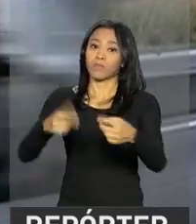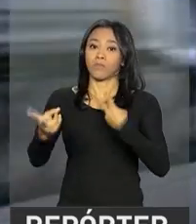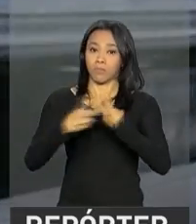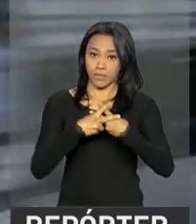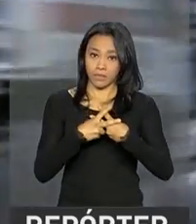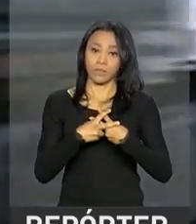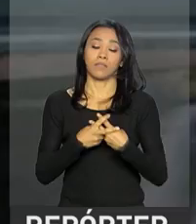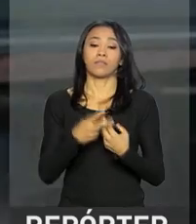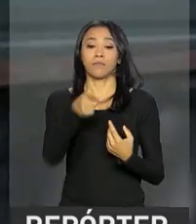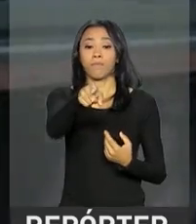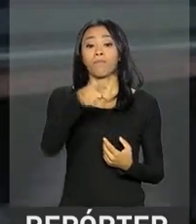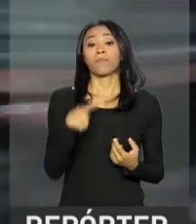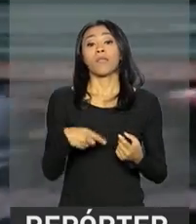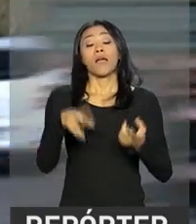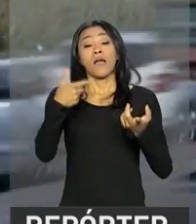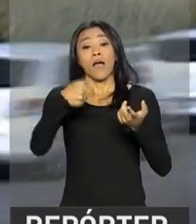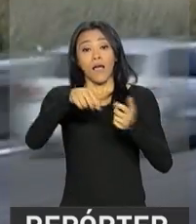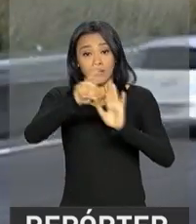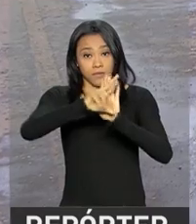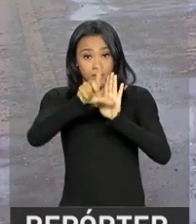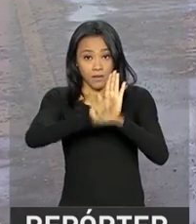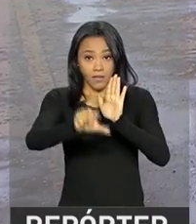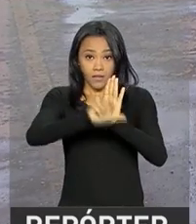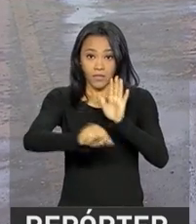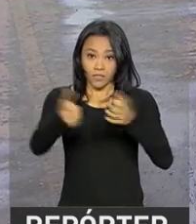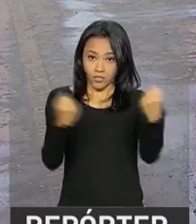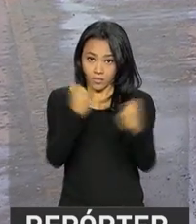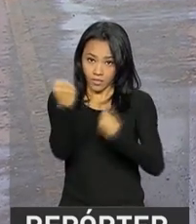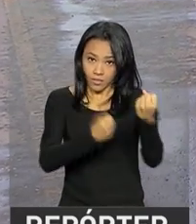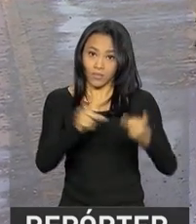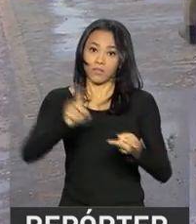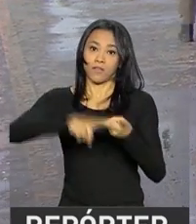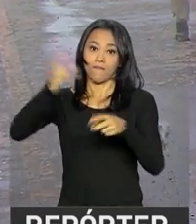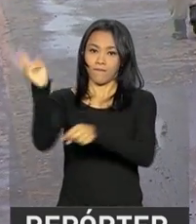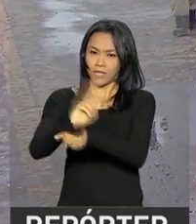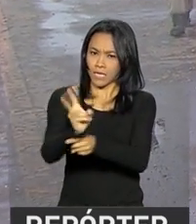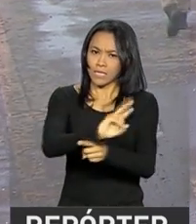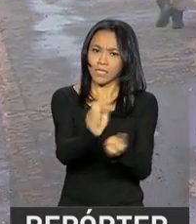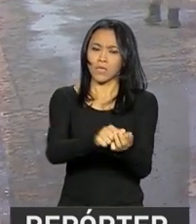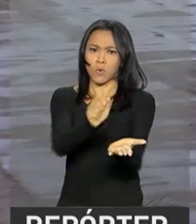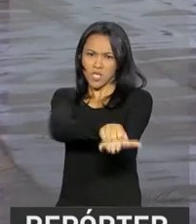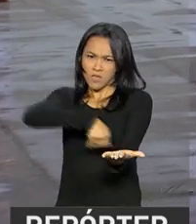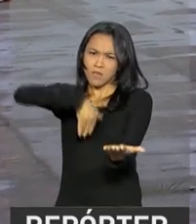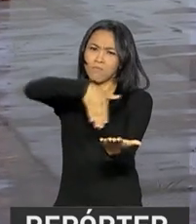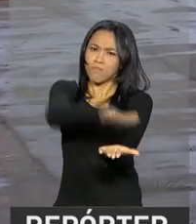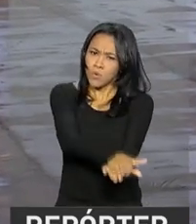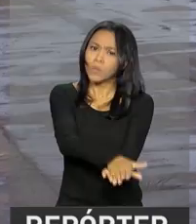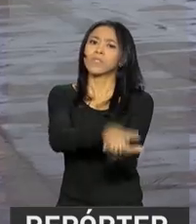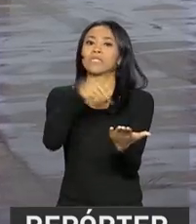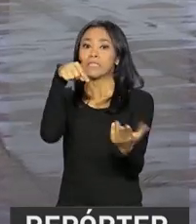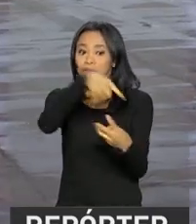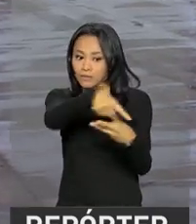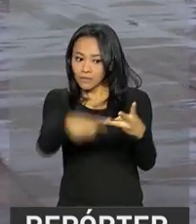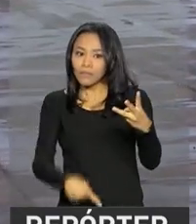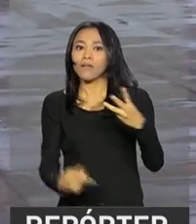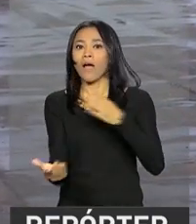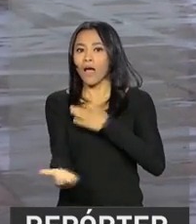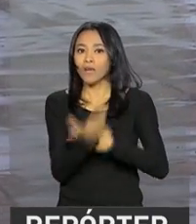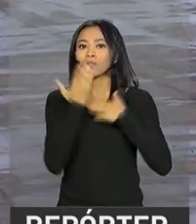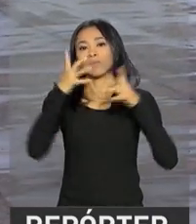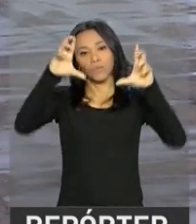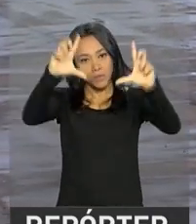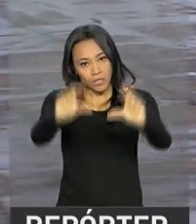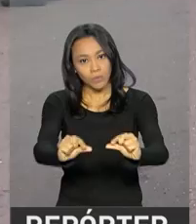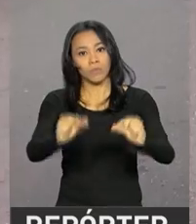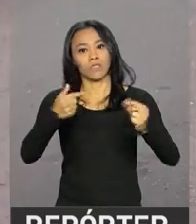da legislação de trânsito com multas mais caras e fiscalização intensiva foram alguns dos fatores que fizeram com que as rodovias ficassem menos